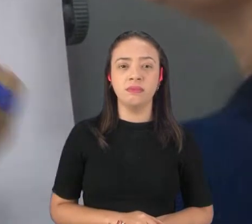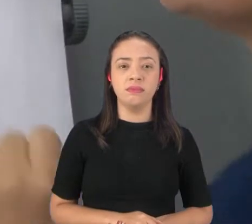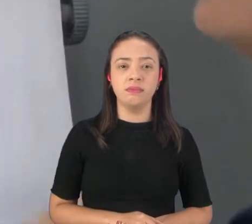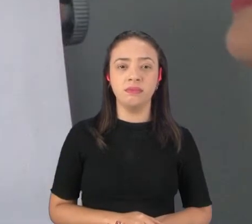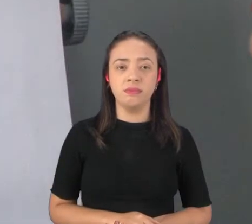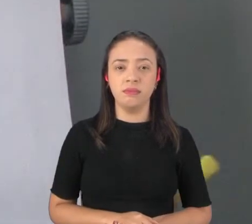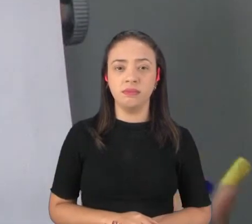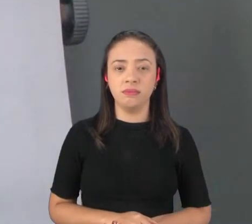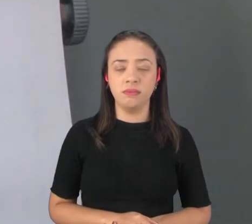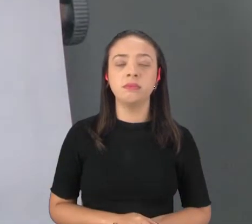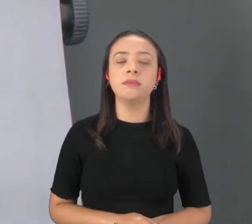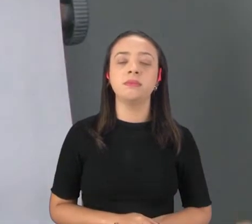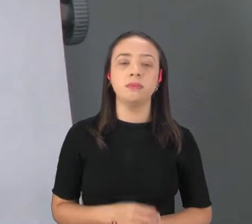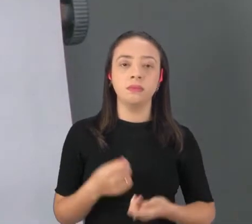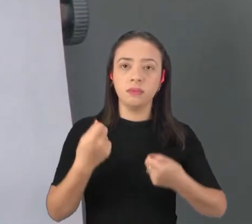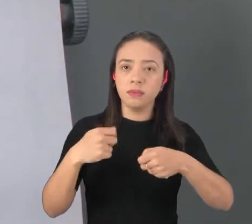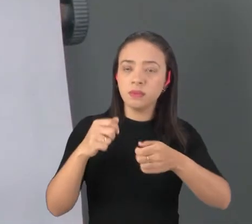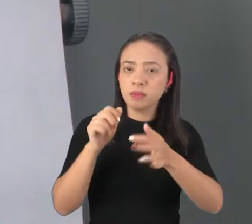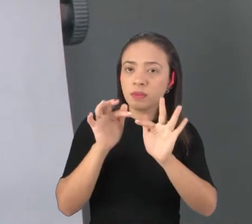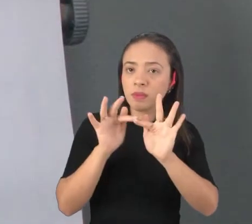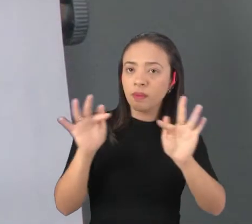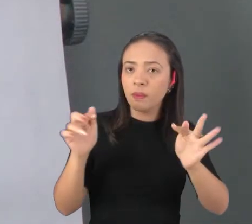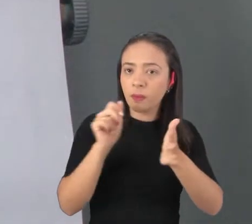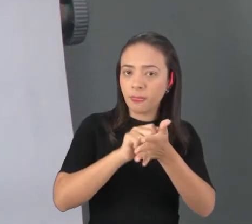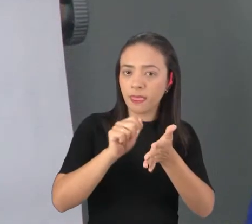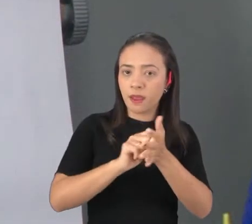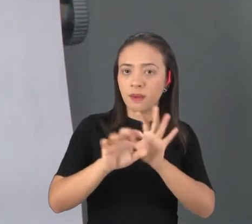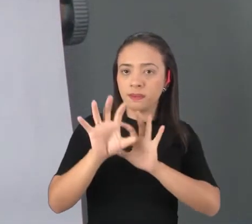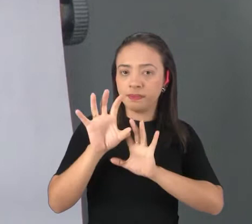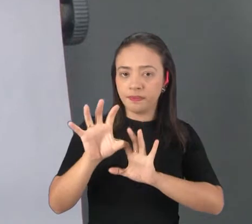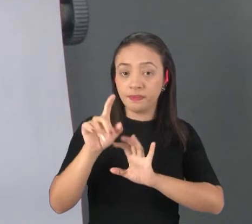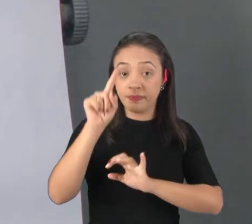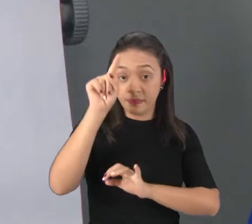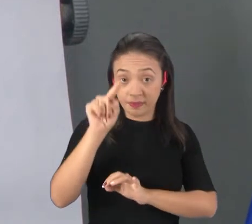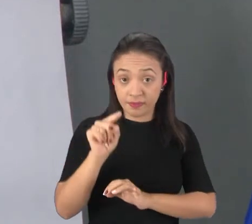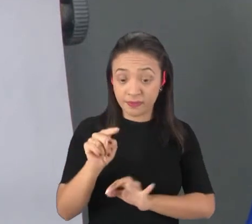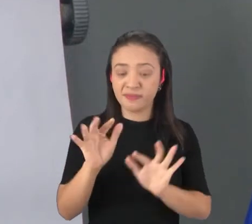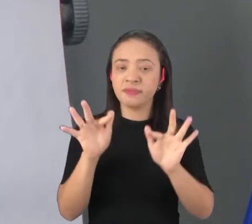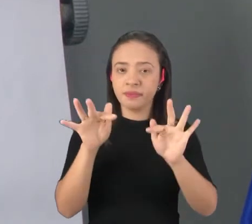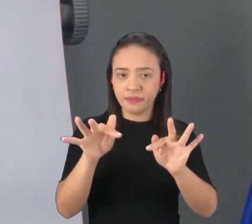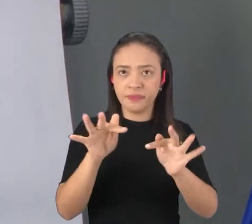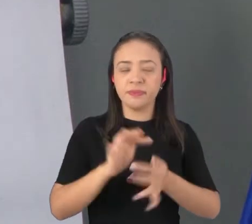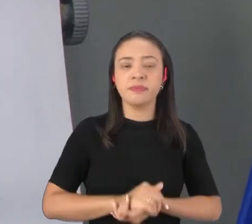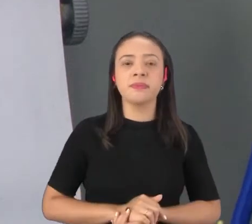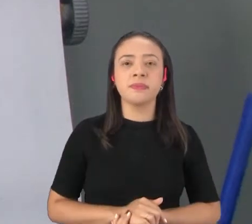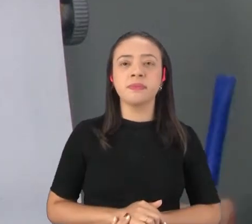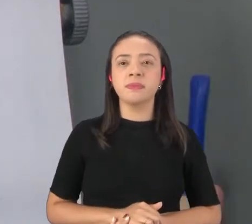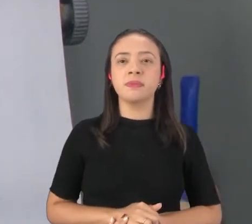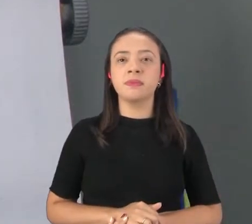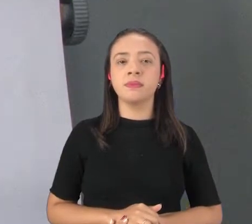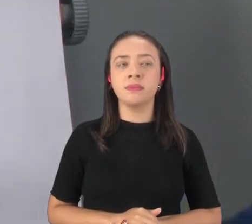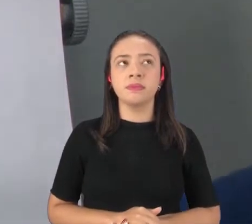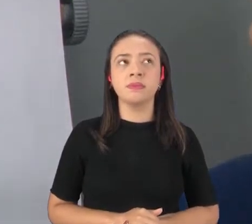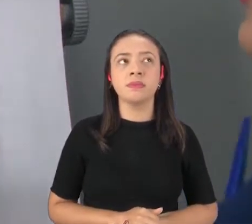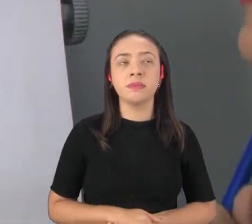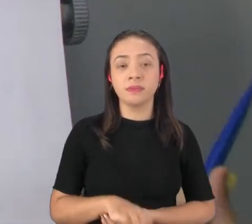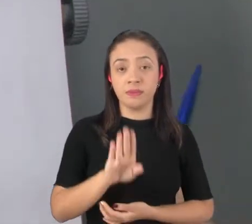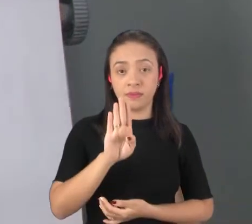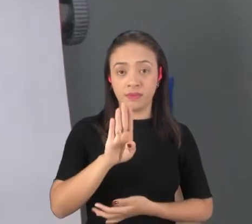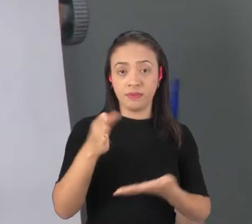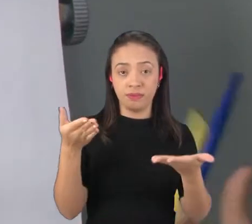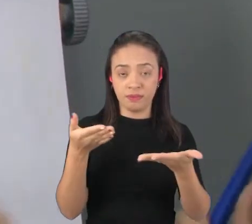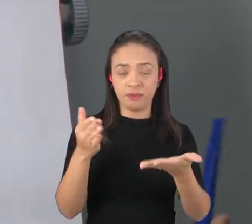Eu tenho que escrever minha frase assim, ó, com sinal de exclamação no final, ok? Próxima, letra B, ó.